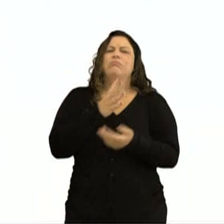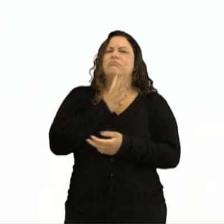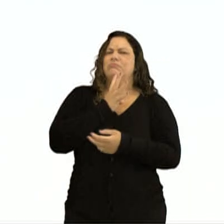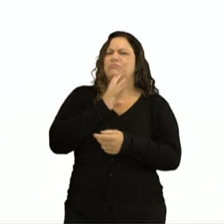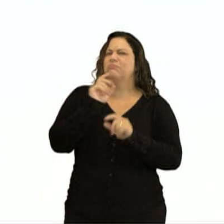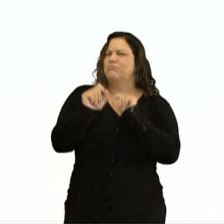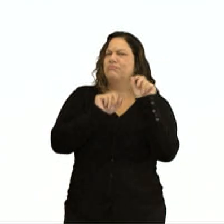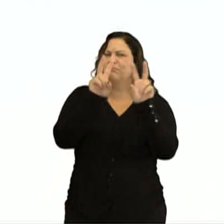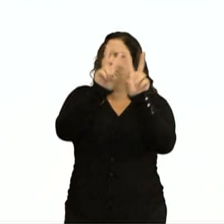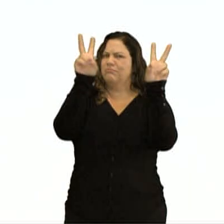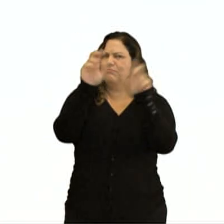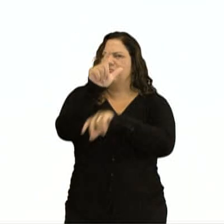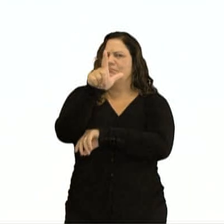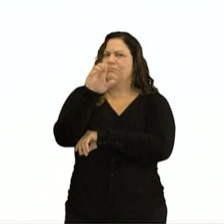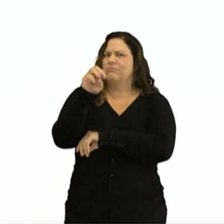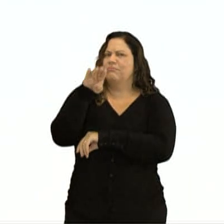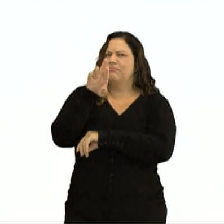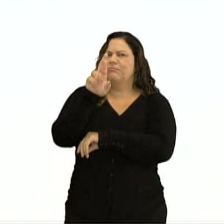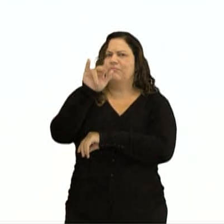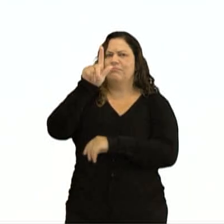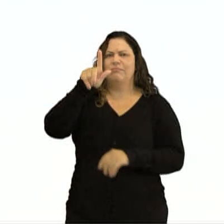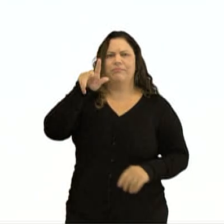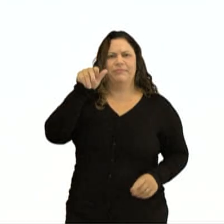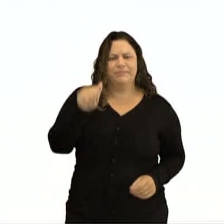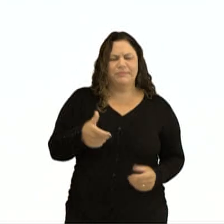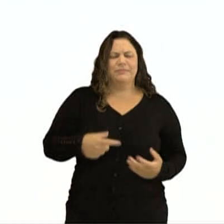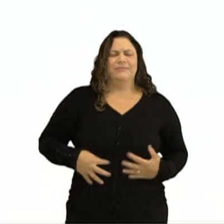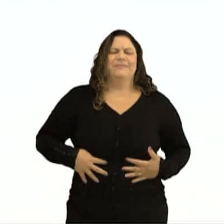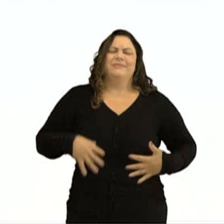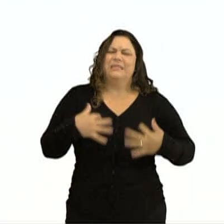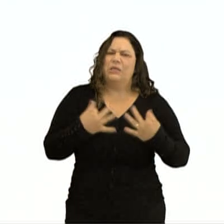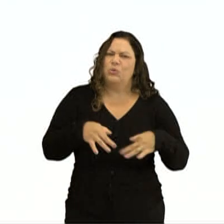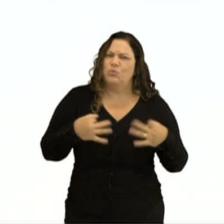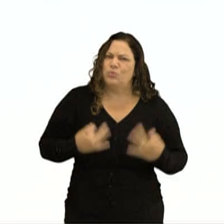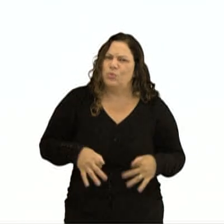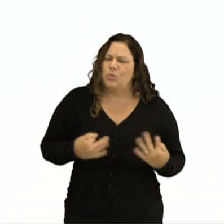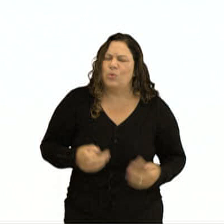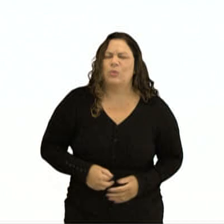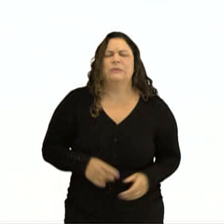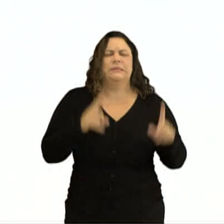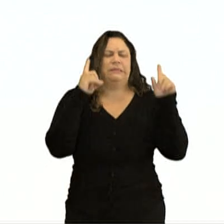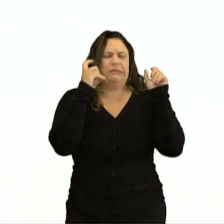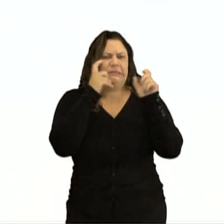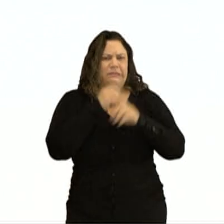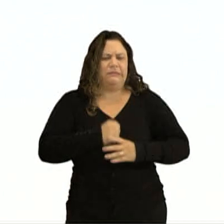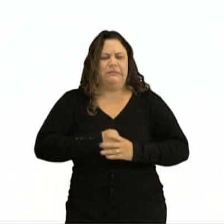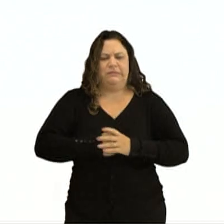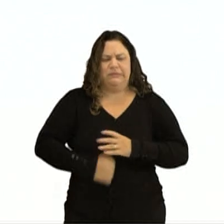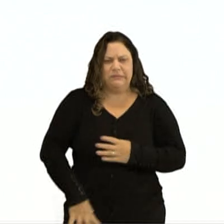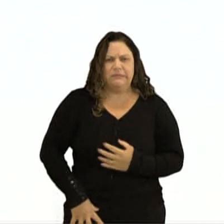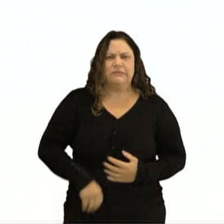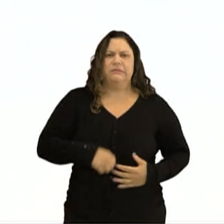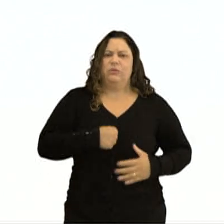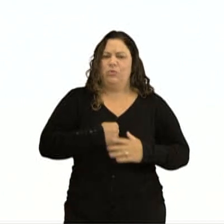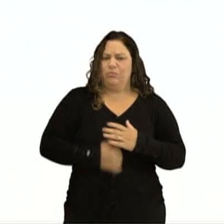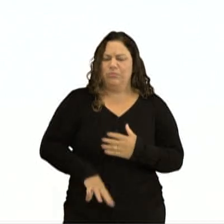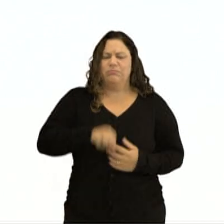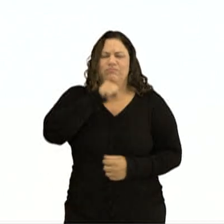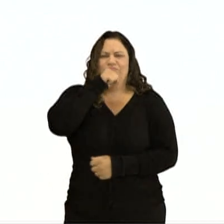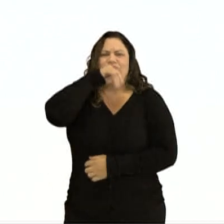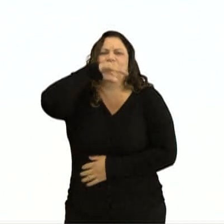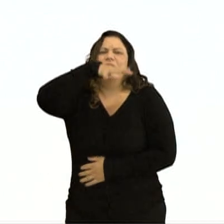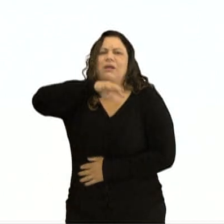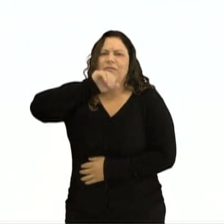lombriga, que pode provocar desconforto abdominal, dificuldades para defecar ou diarreia e